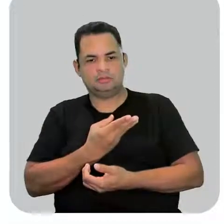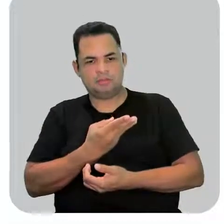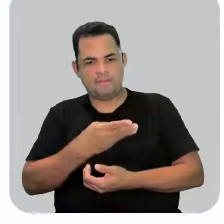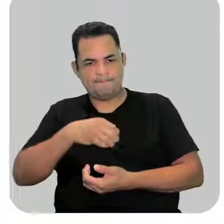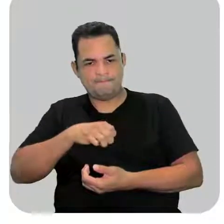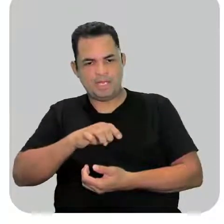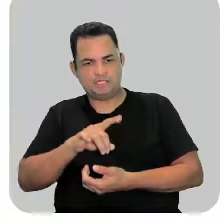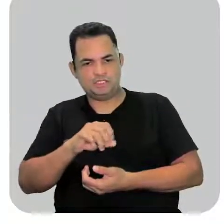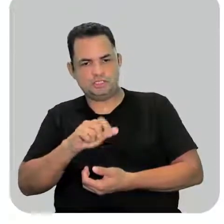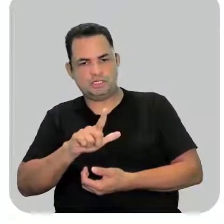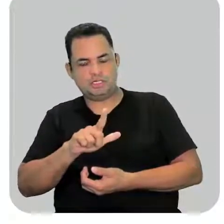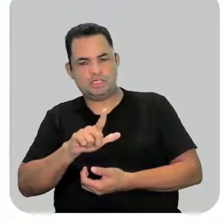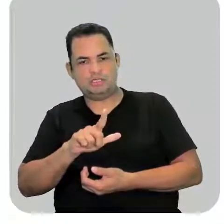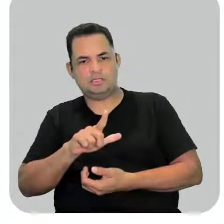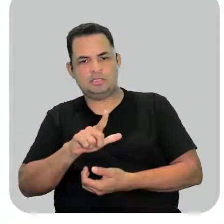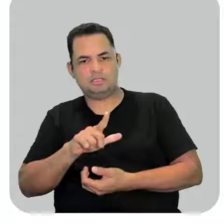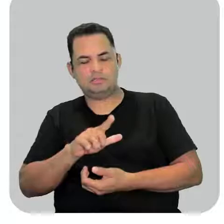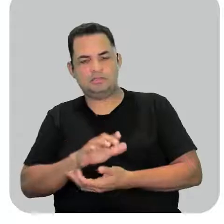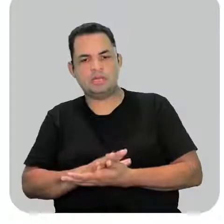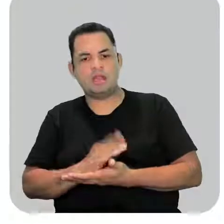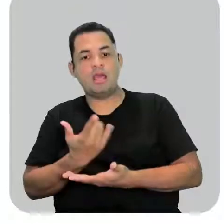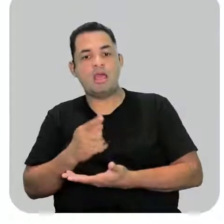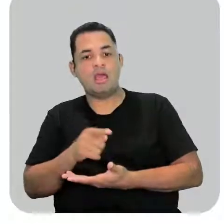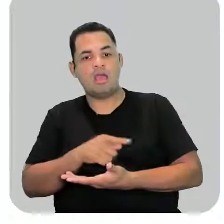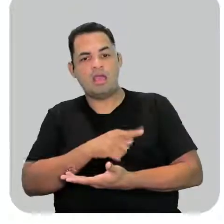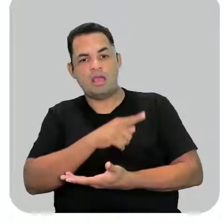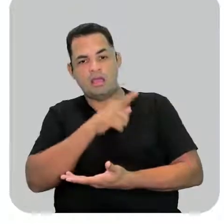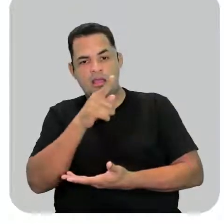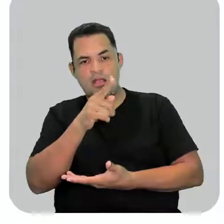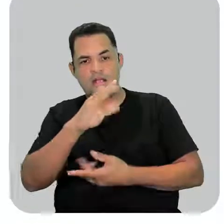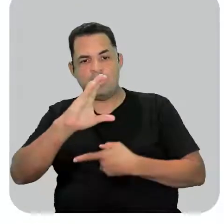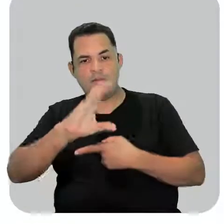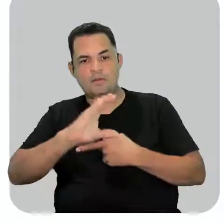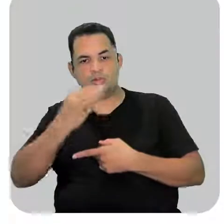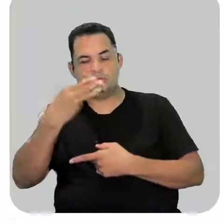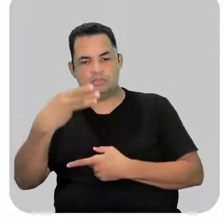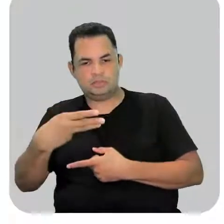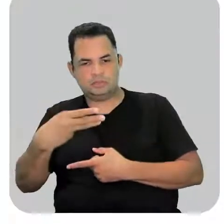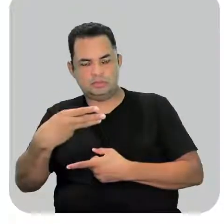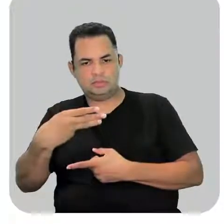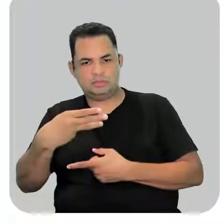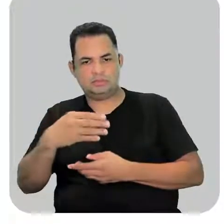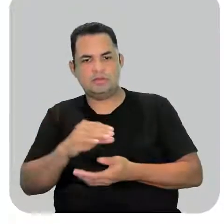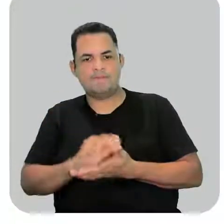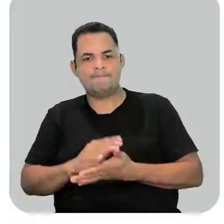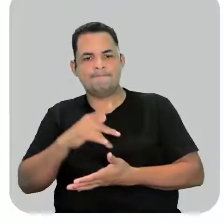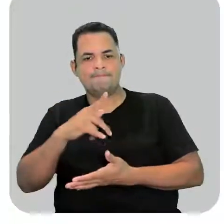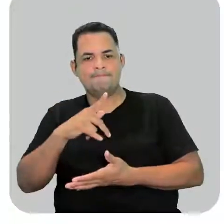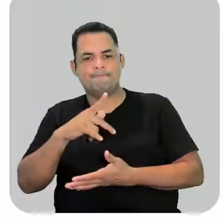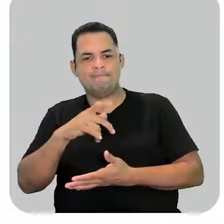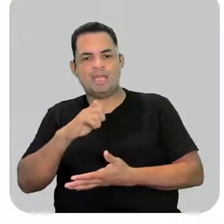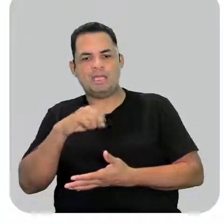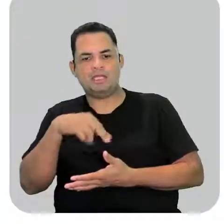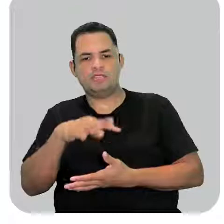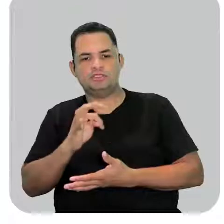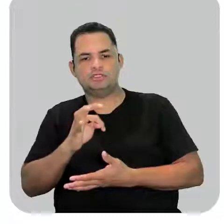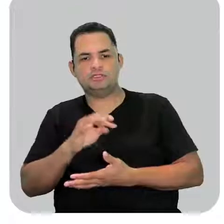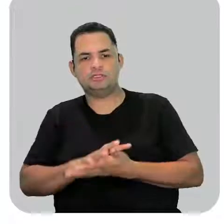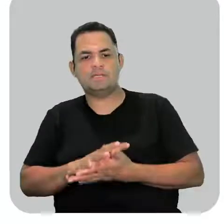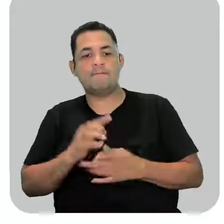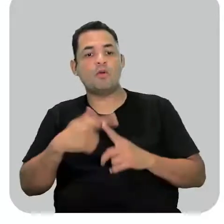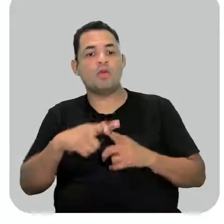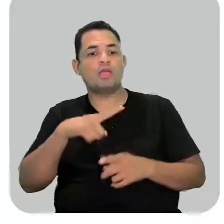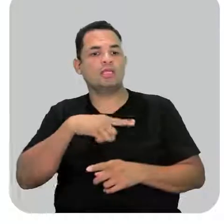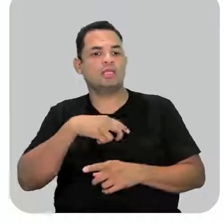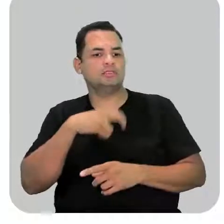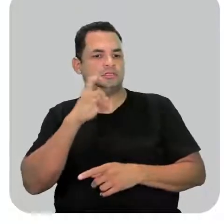3-metil, que é referente à minha ramificação no carbono 3. Pente, por quê? Porque nós temos